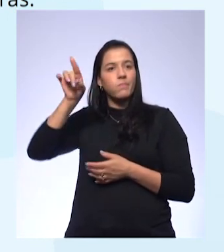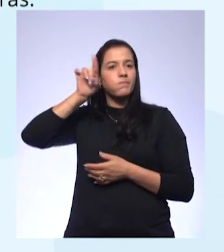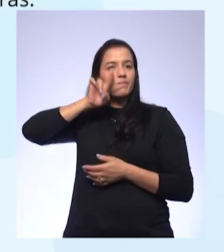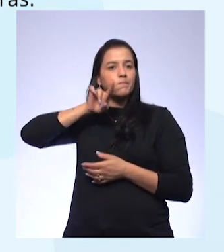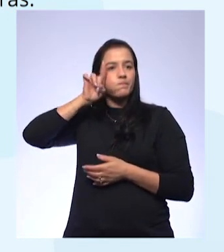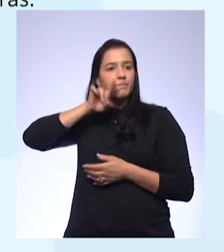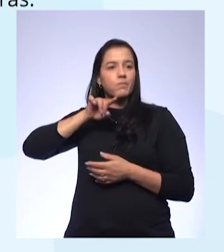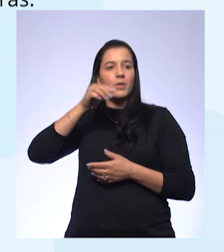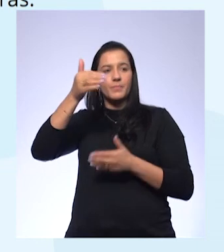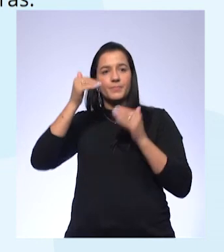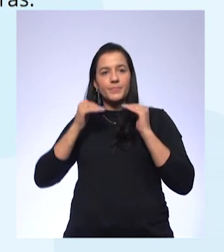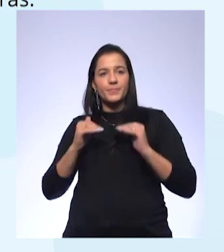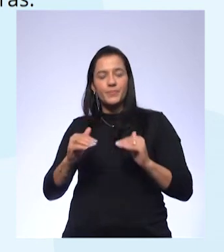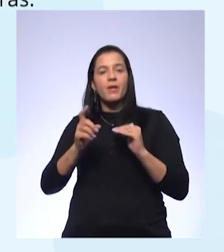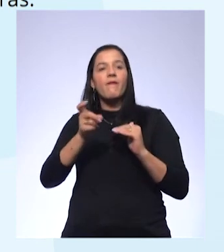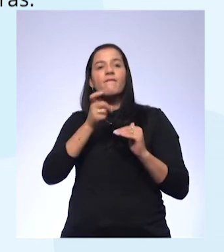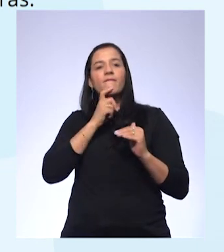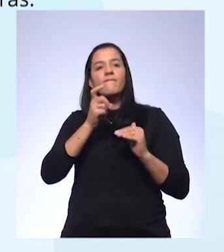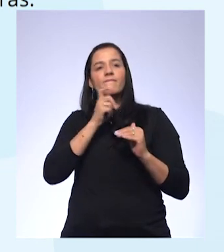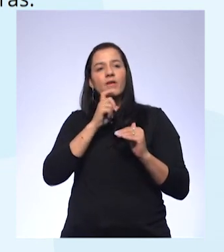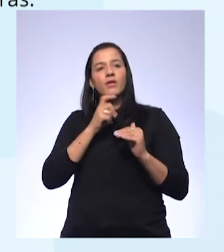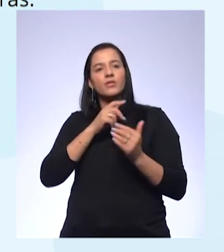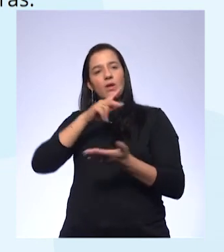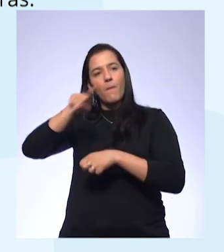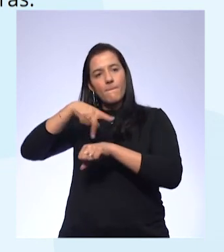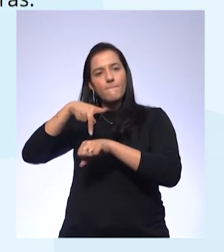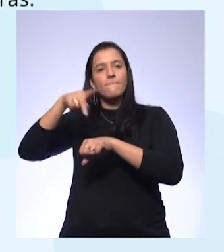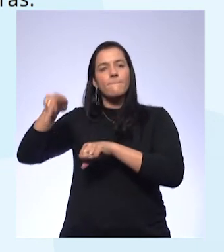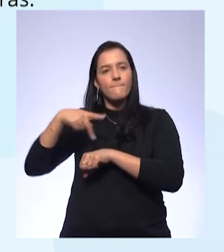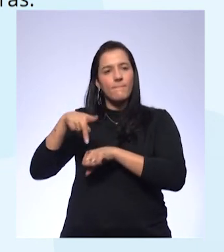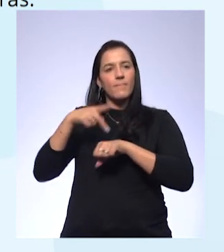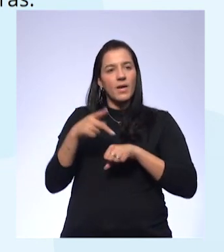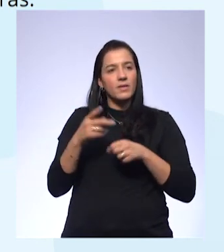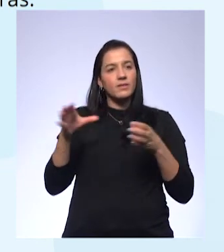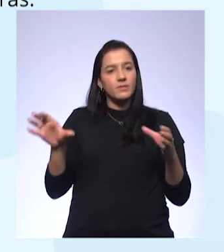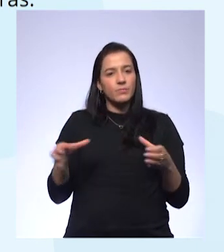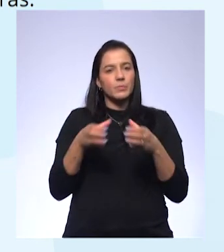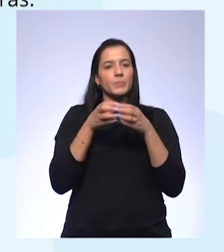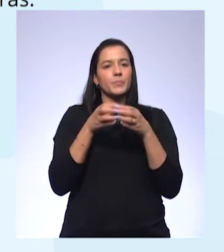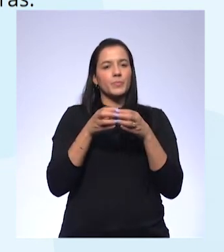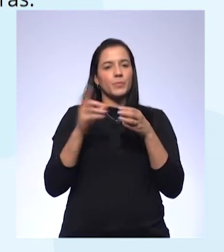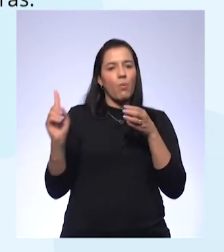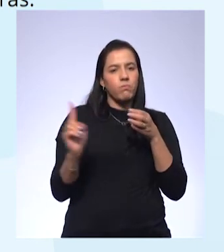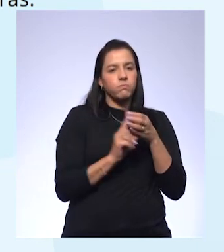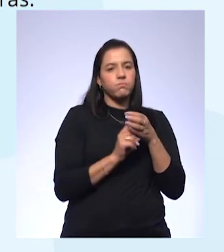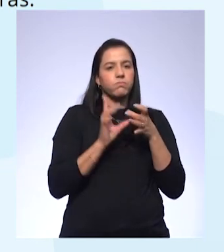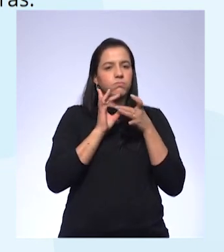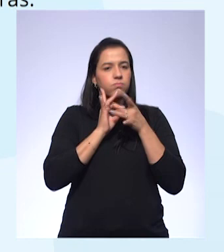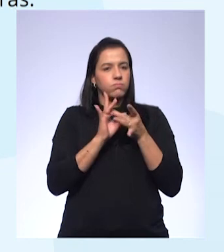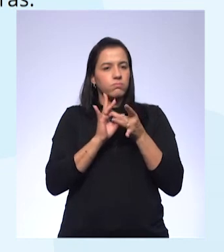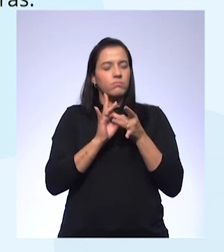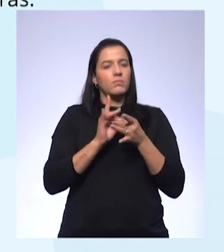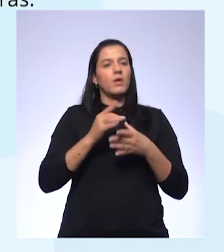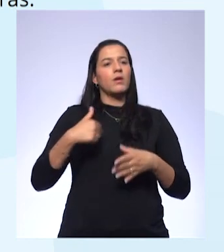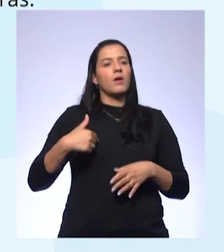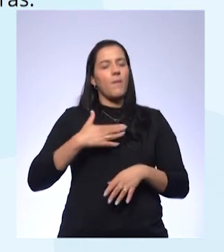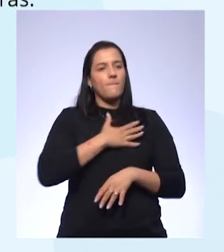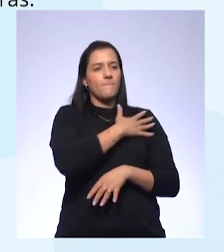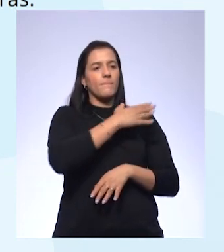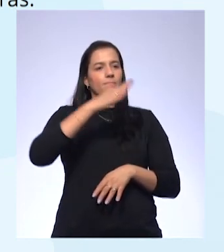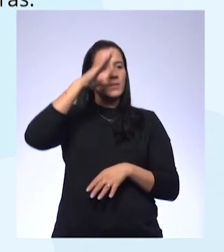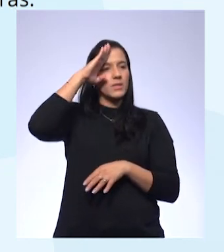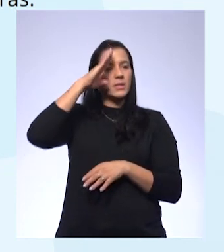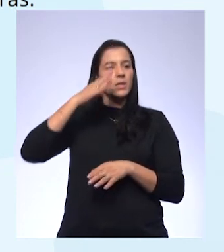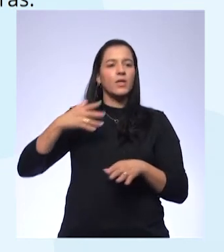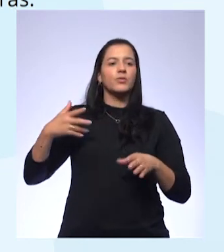em verde são os países que faziam parte aí, que integravam essa aliança político-militar com esse objetivo